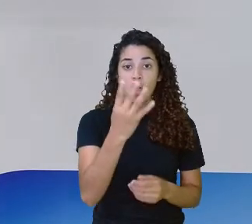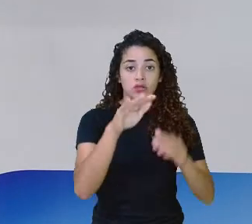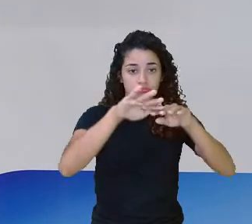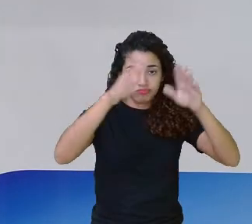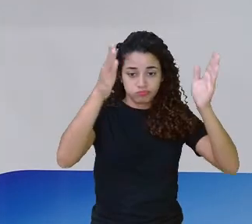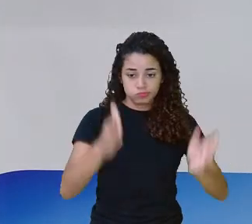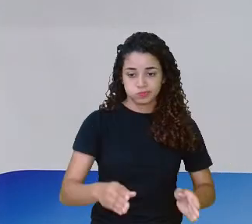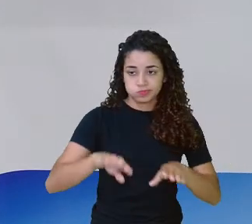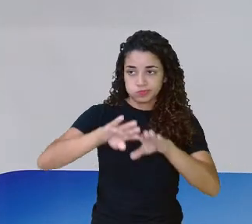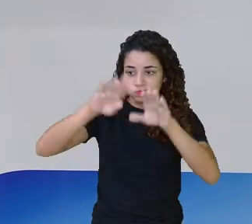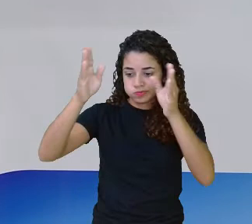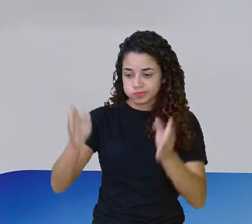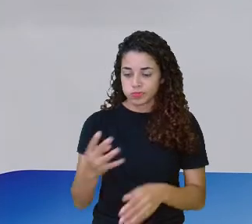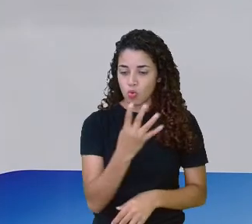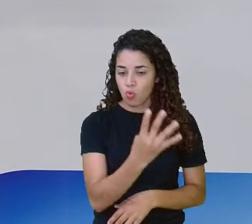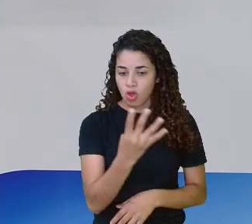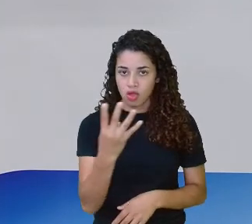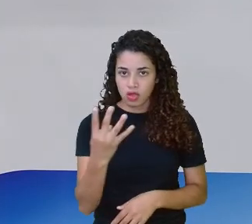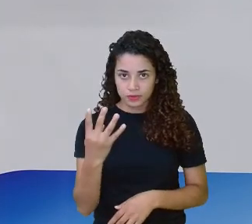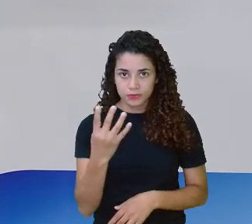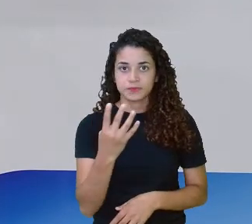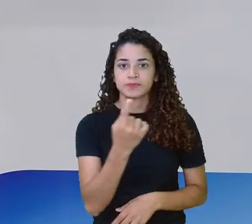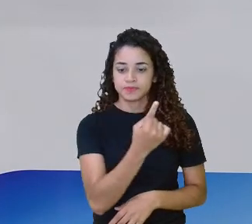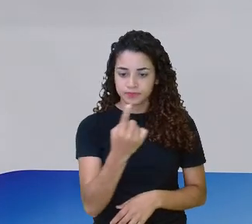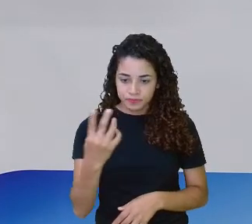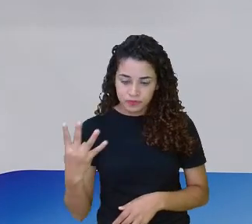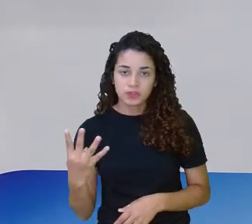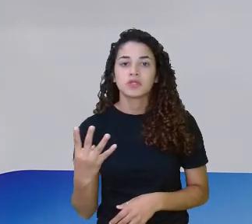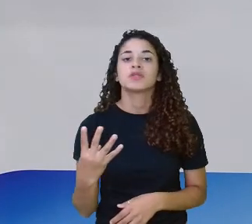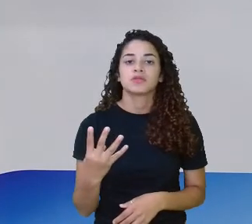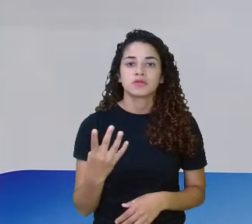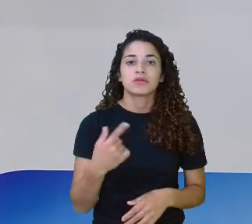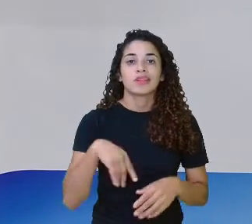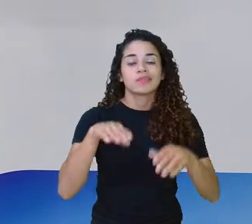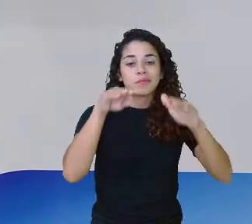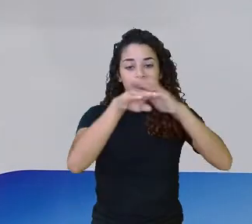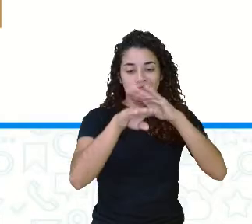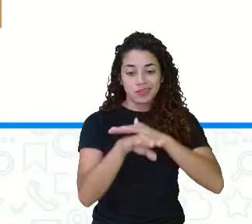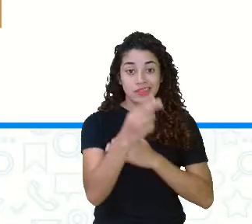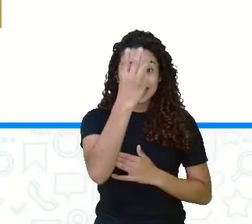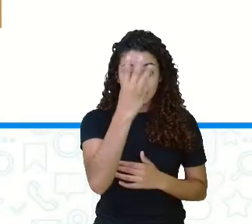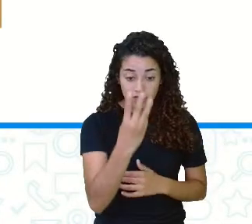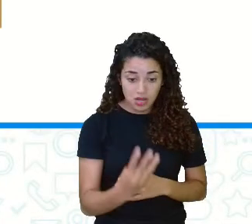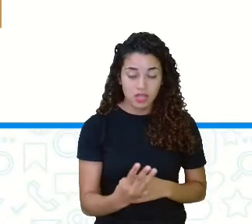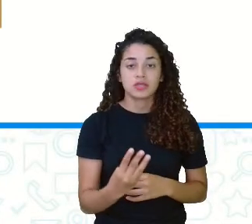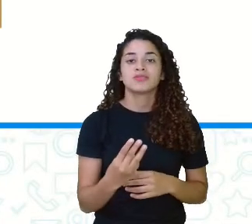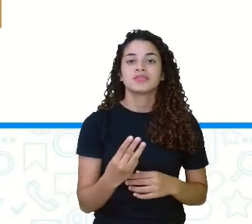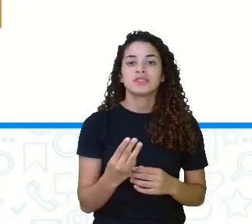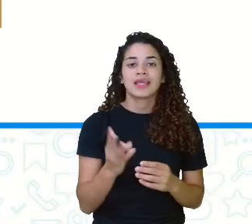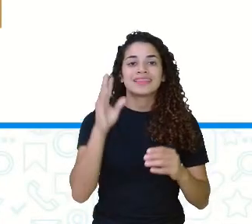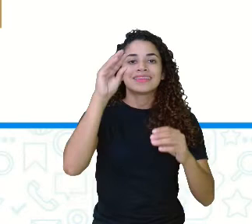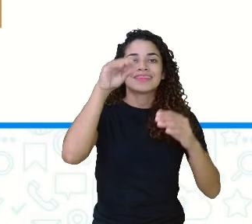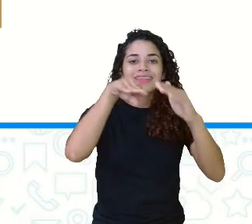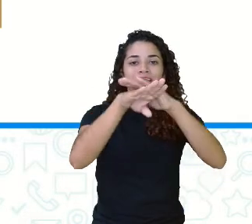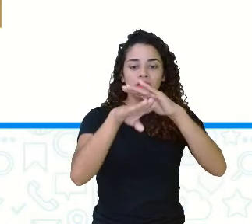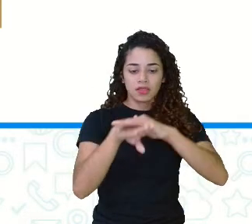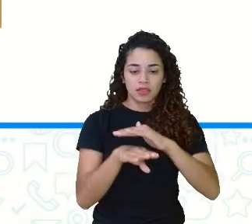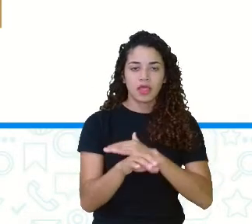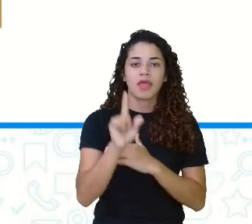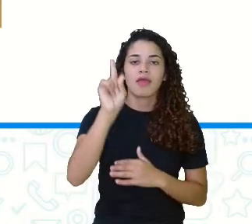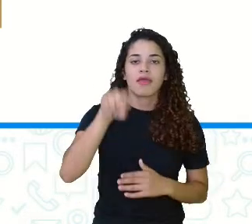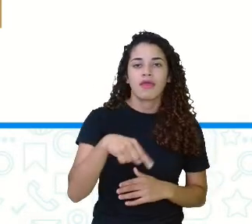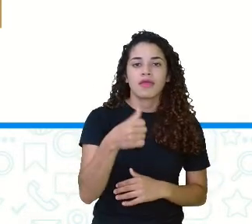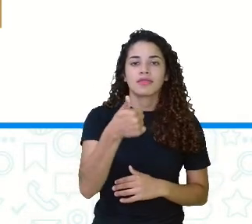estantes, 3 prateleiras e 10 livros. É a informação que a gente